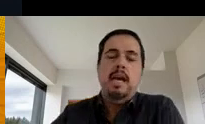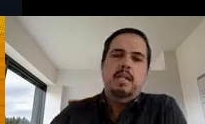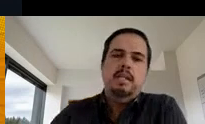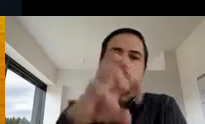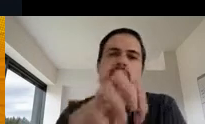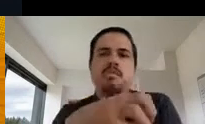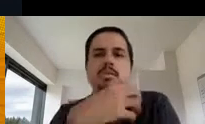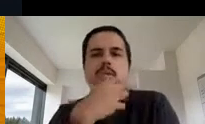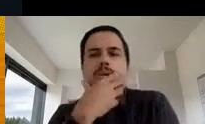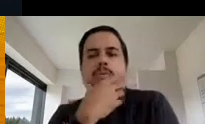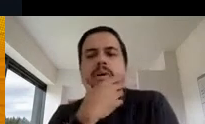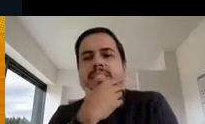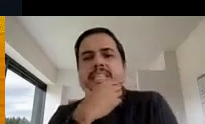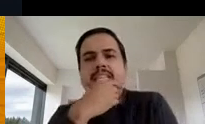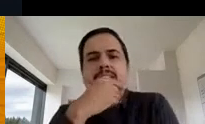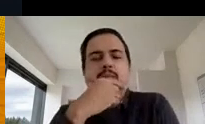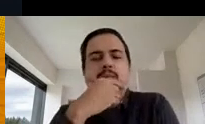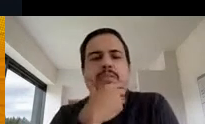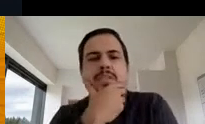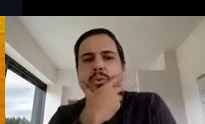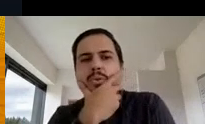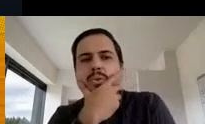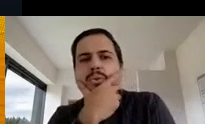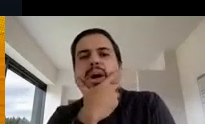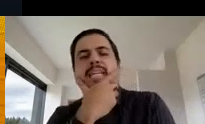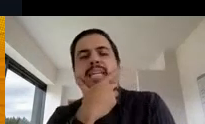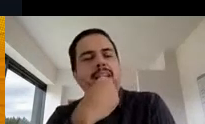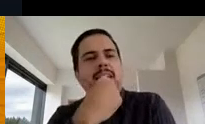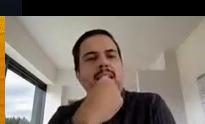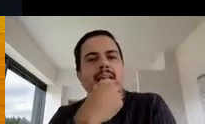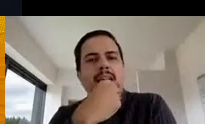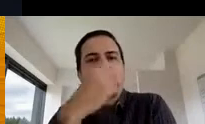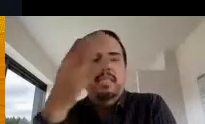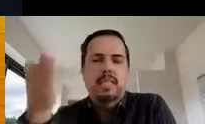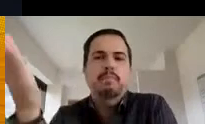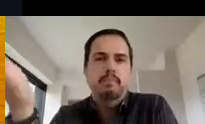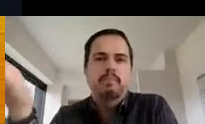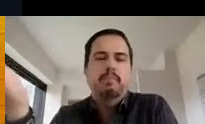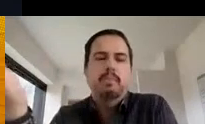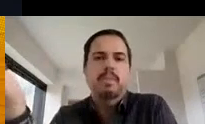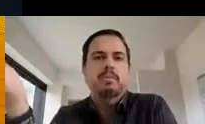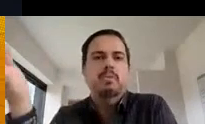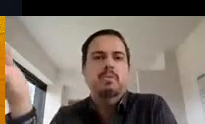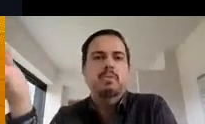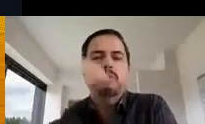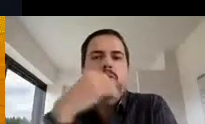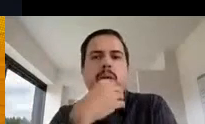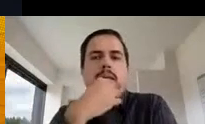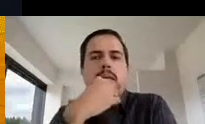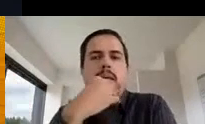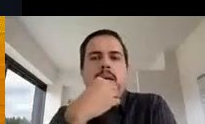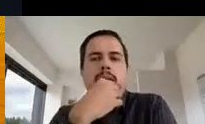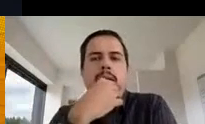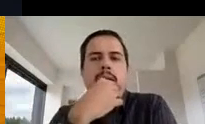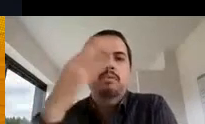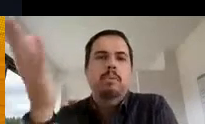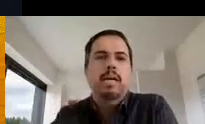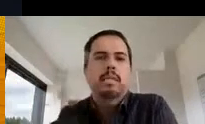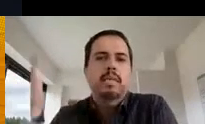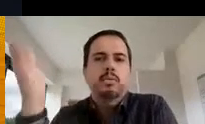mindset. Agora, tem gente que usa o mindset ainda de 1940, né? E a gente, vamos dar um exemplo de novo do